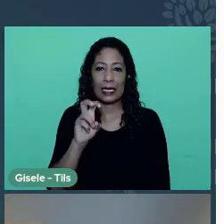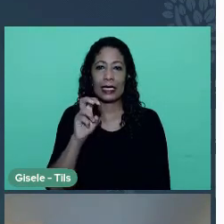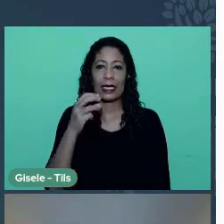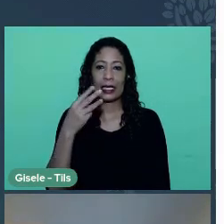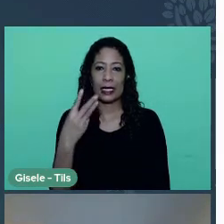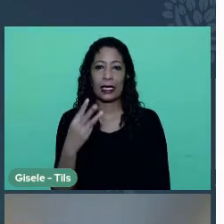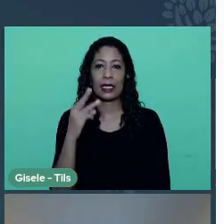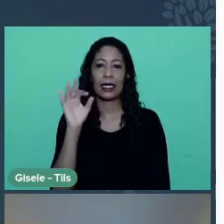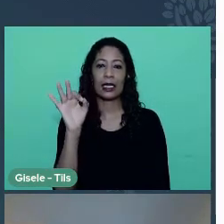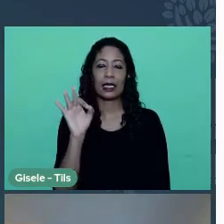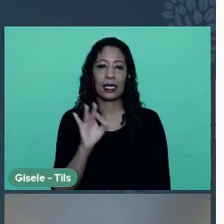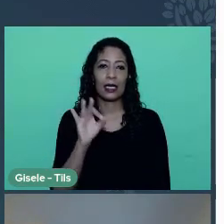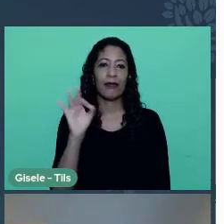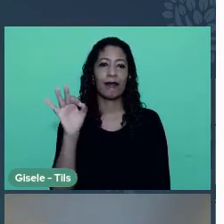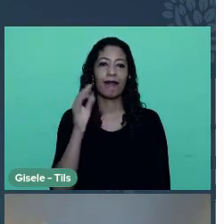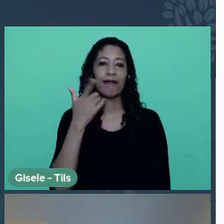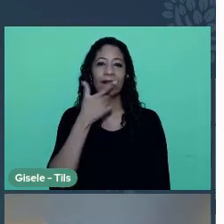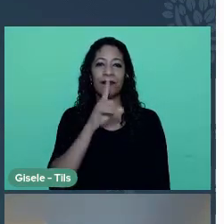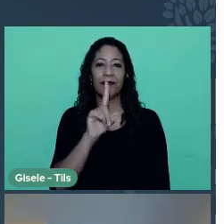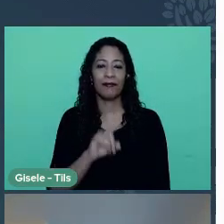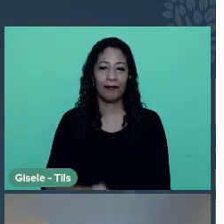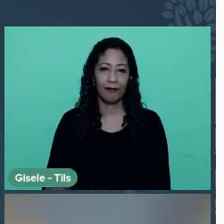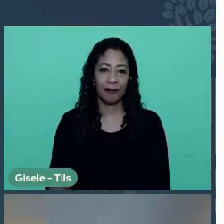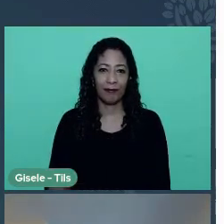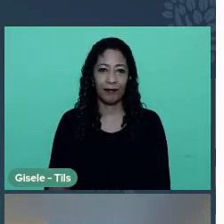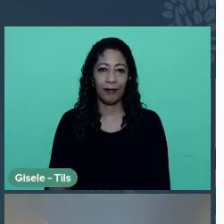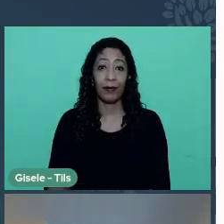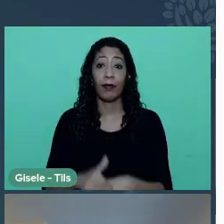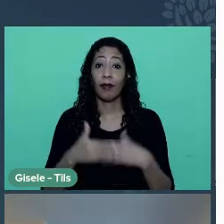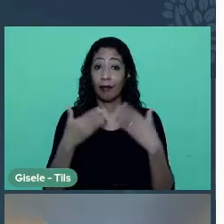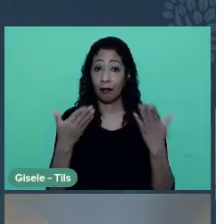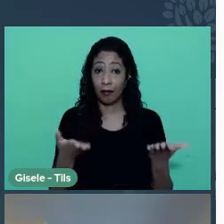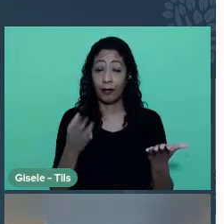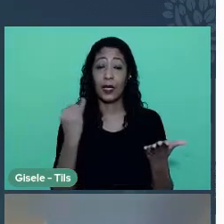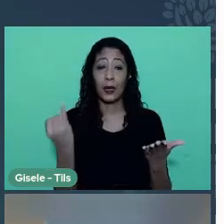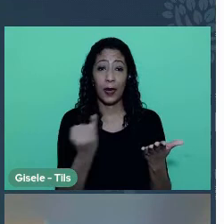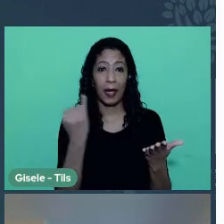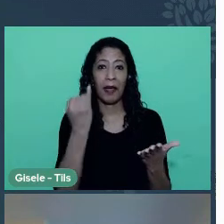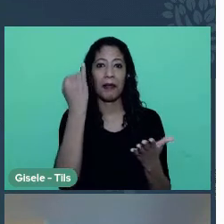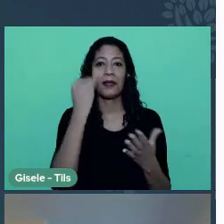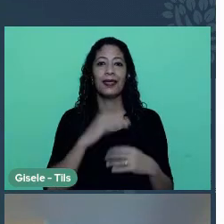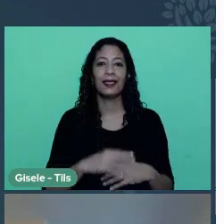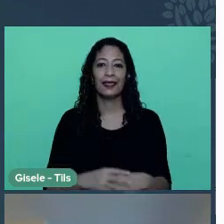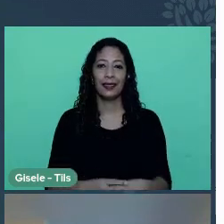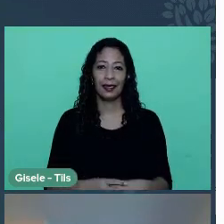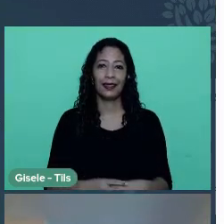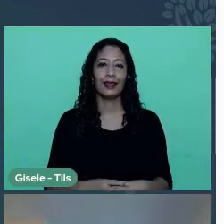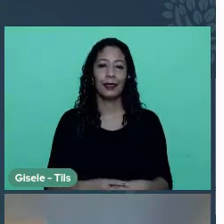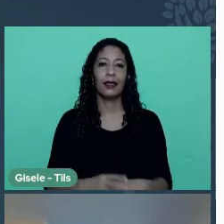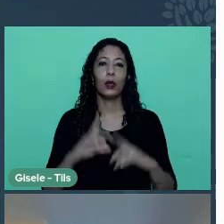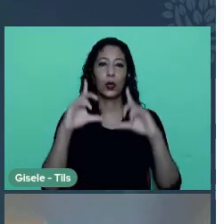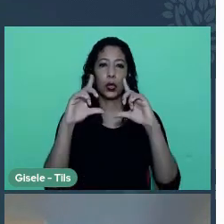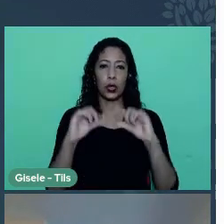acabou tendo menos crise, né? Então, isso é muito importante, né? Então, menos exacerbações,